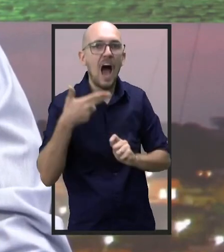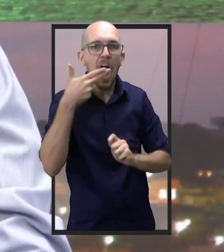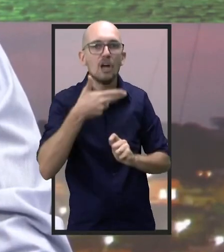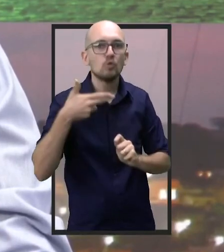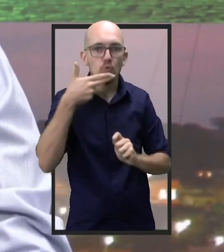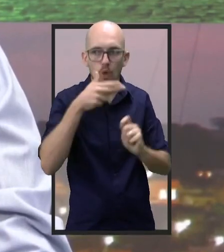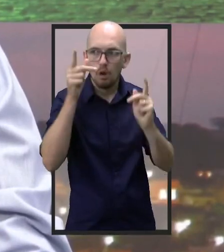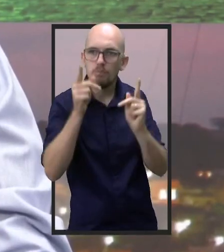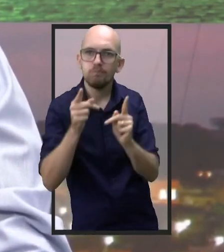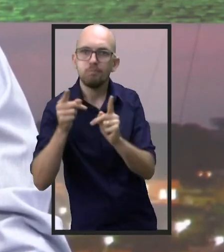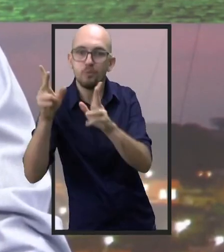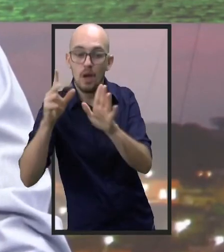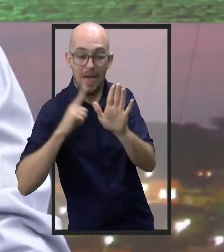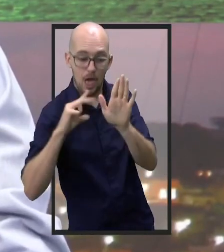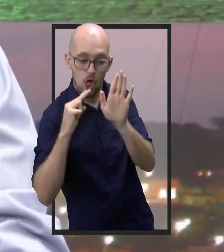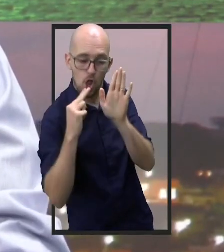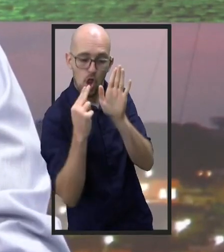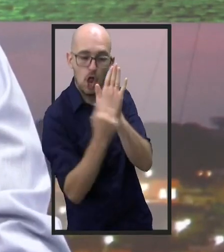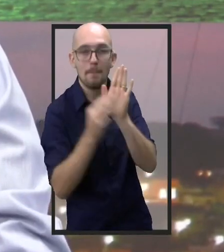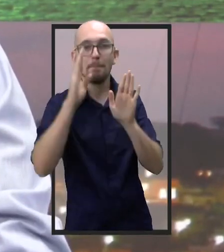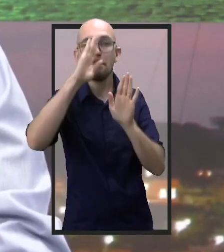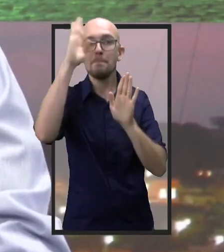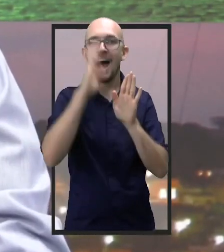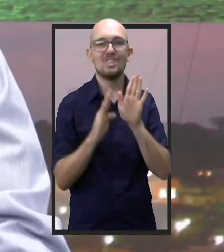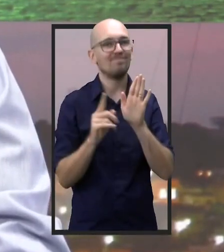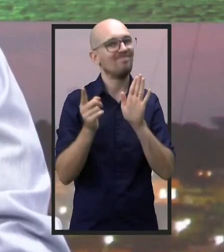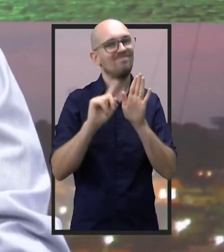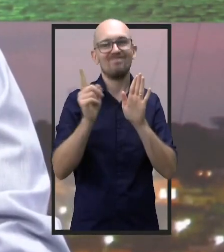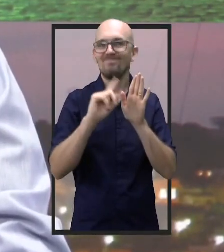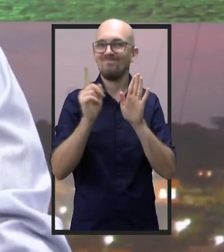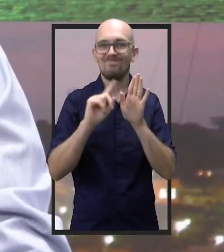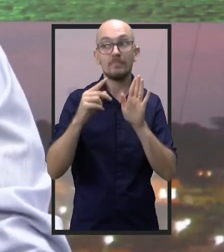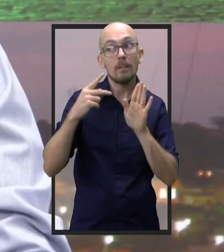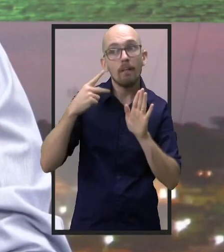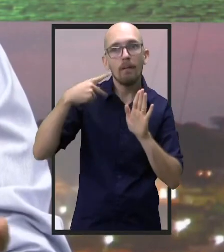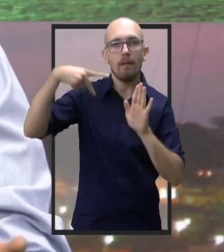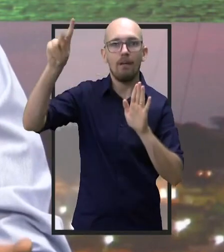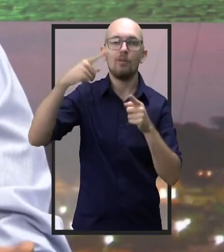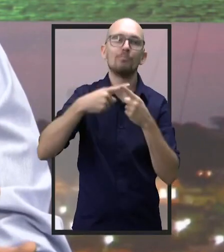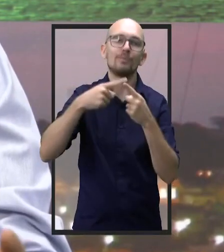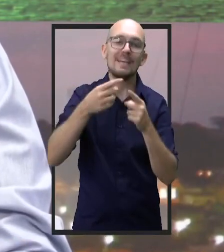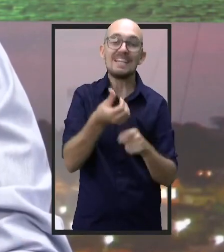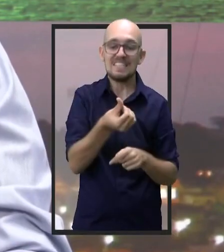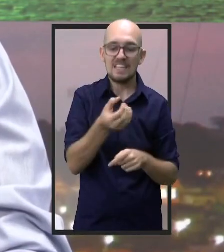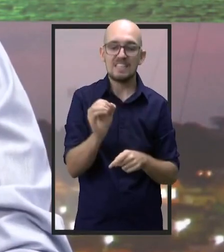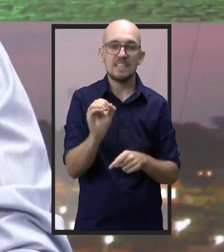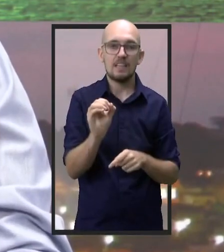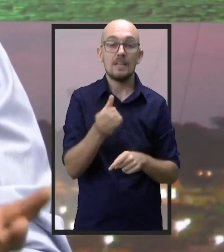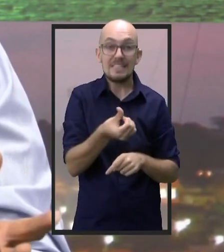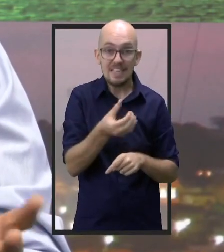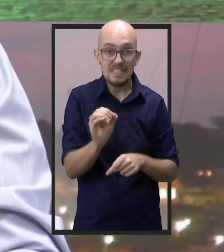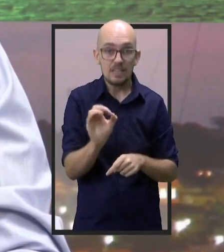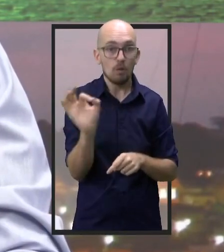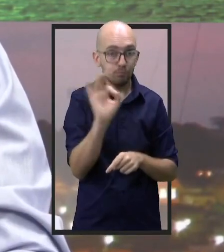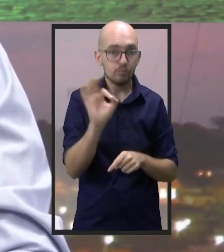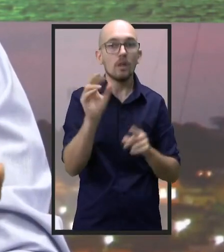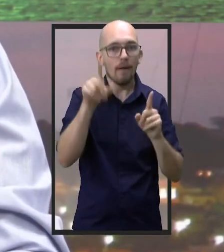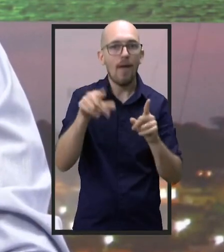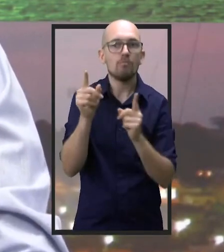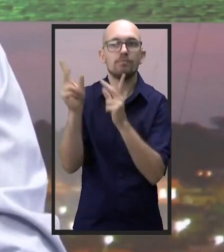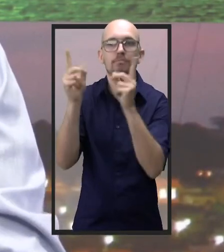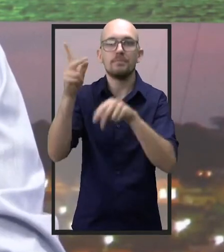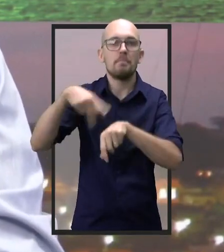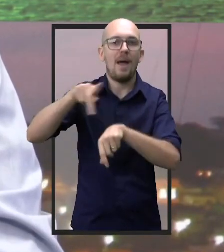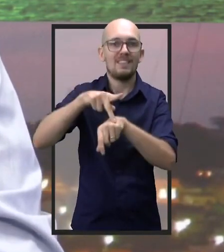esse açúcar vai no exterior, 60% do que se produz é exportado. E quando esse açúcar chega lá, ele leva nome de outras